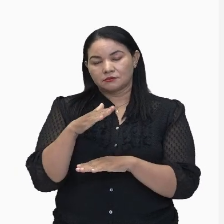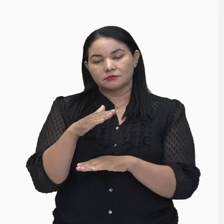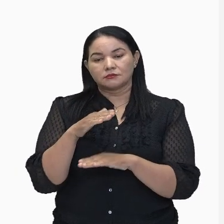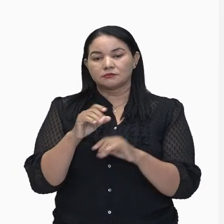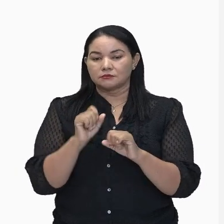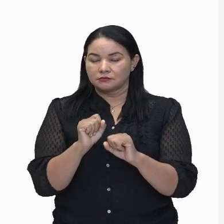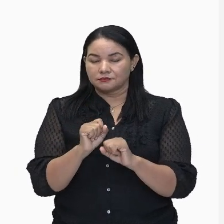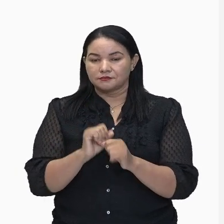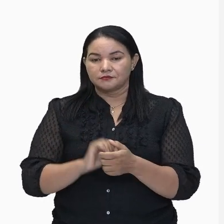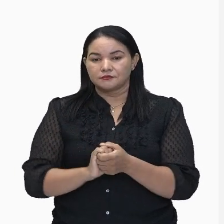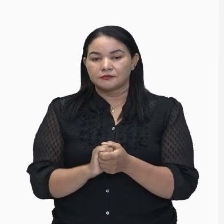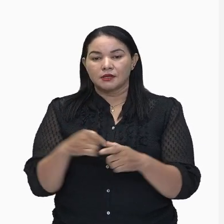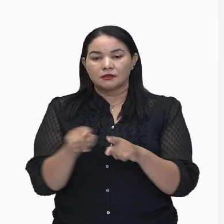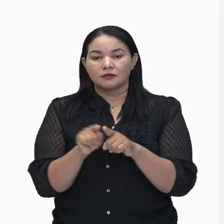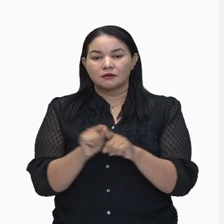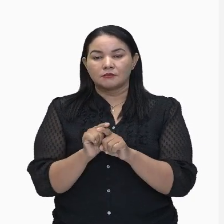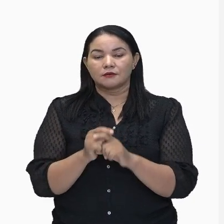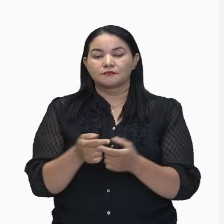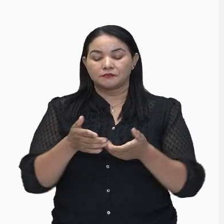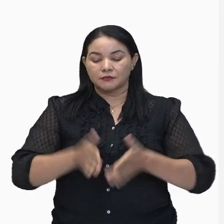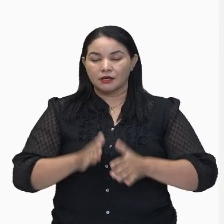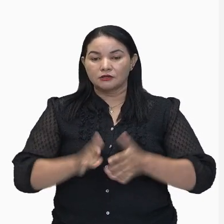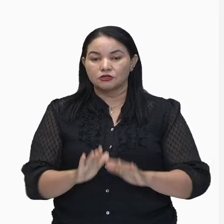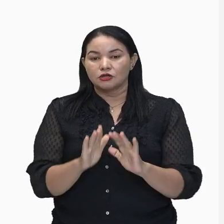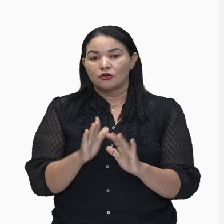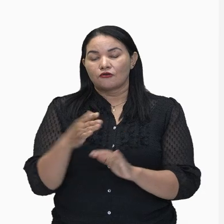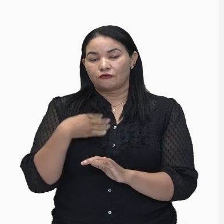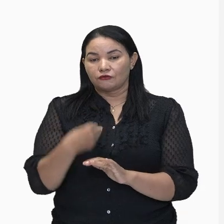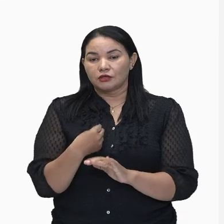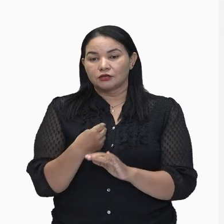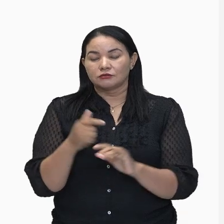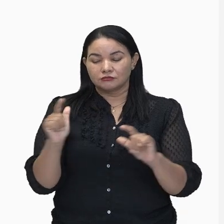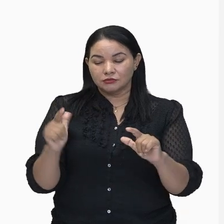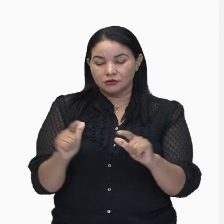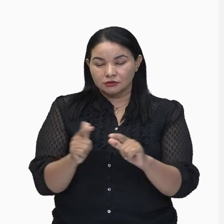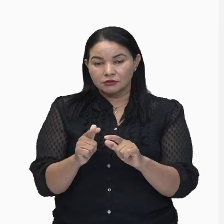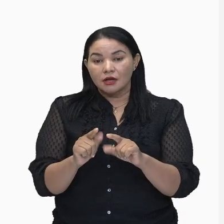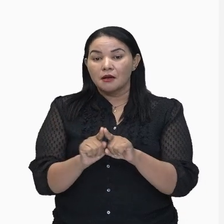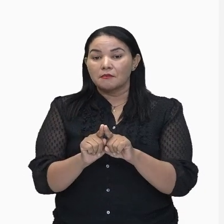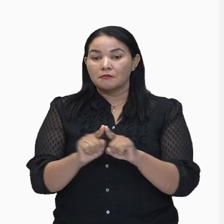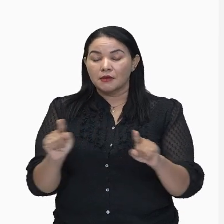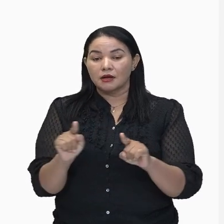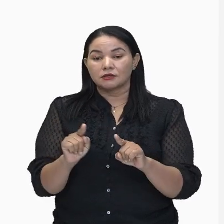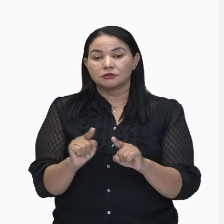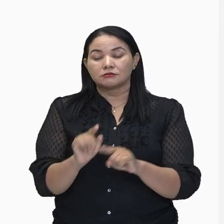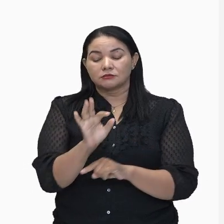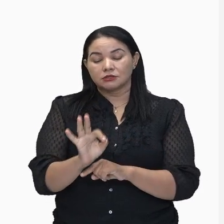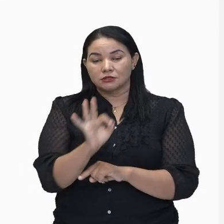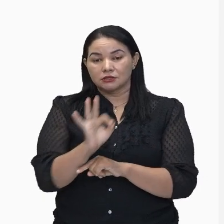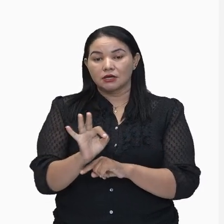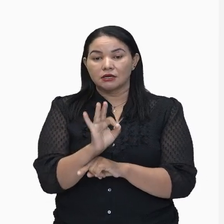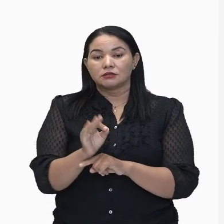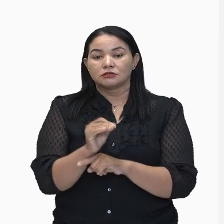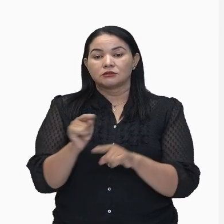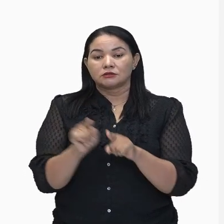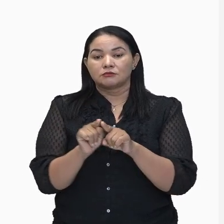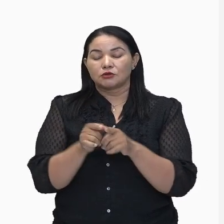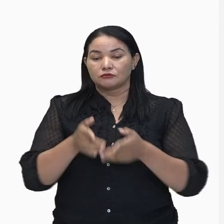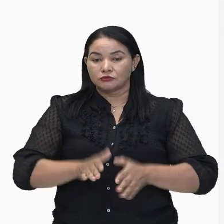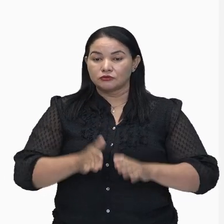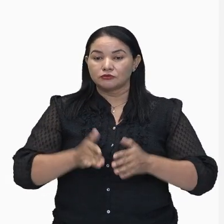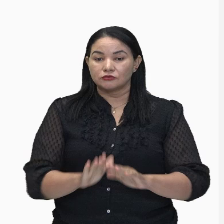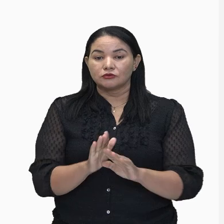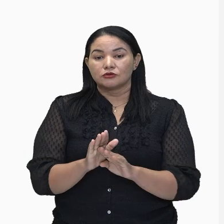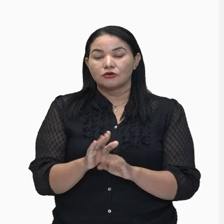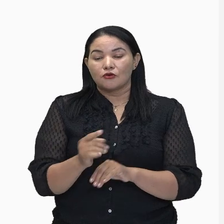tá? Tendo essa redução da taxa de natalidade, também não podemos esquecer essas taxas de fecundidade, que vai ser ali os filhos